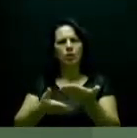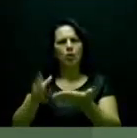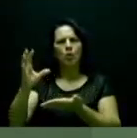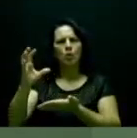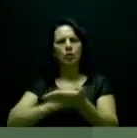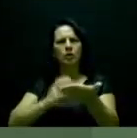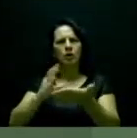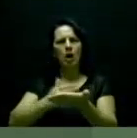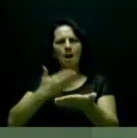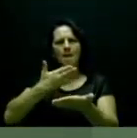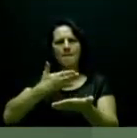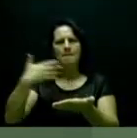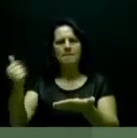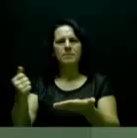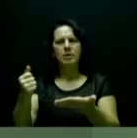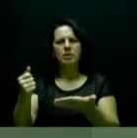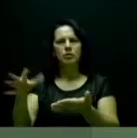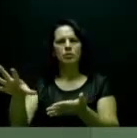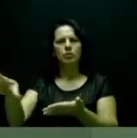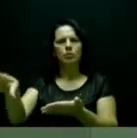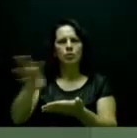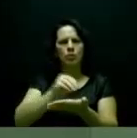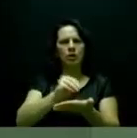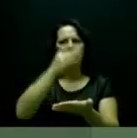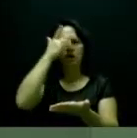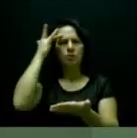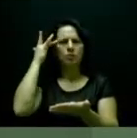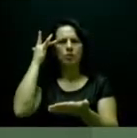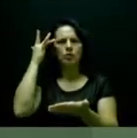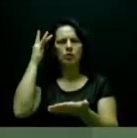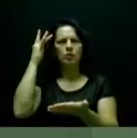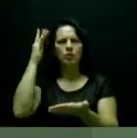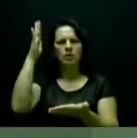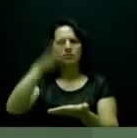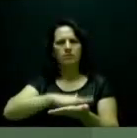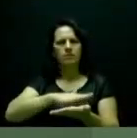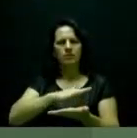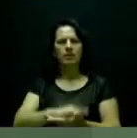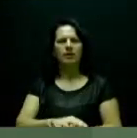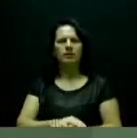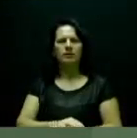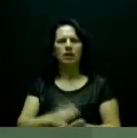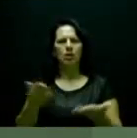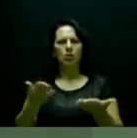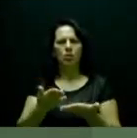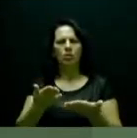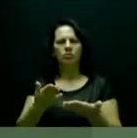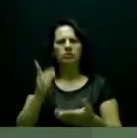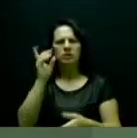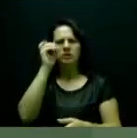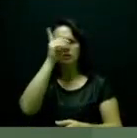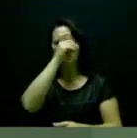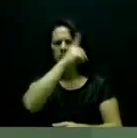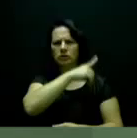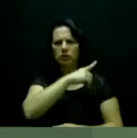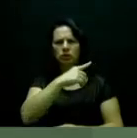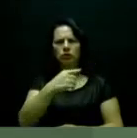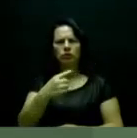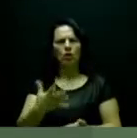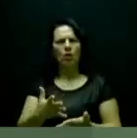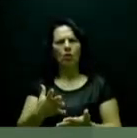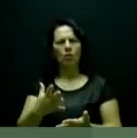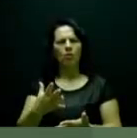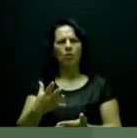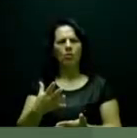melhor escritório para poder pegar efetivamente os bandidos virtuais. Agora, é muito ruim, porque não foi só a mim que atingiu.